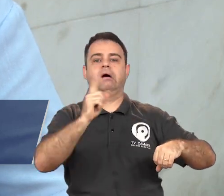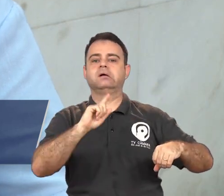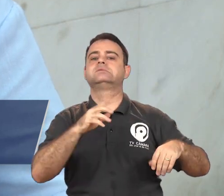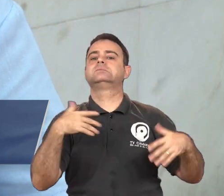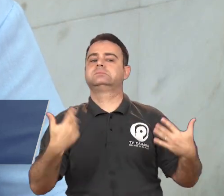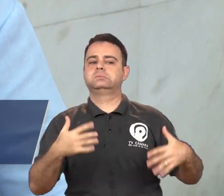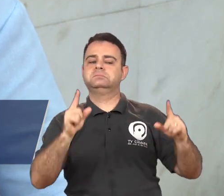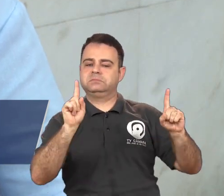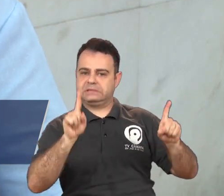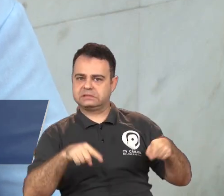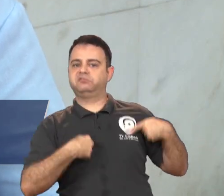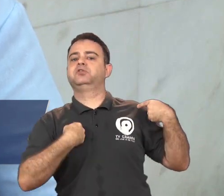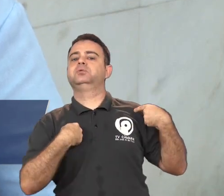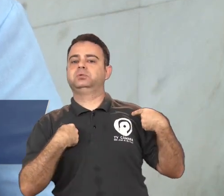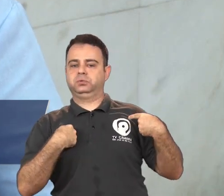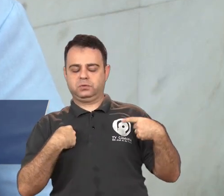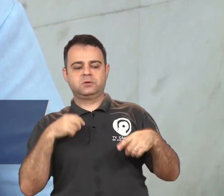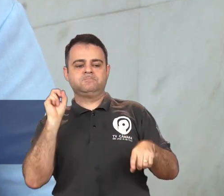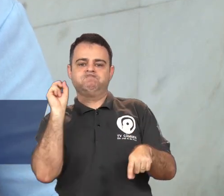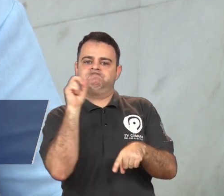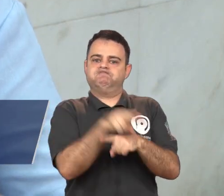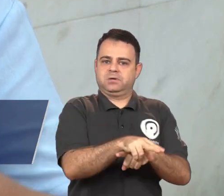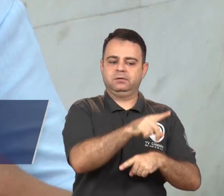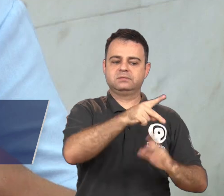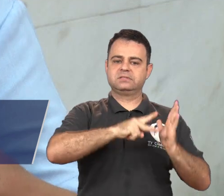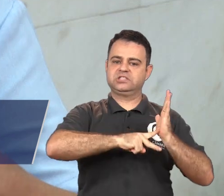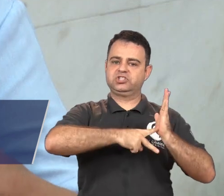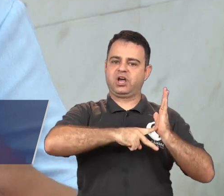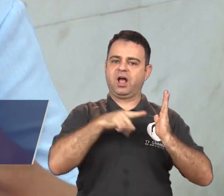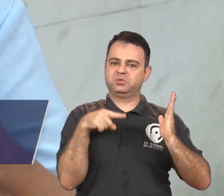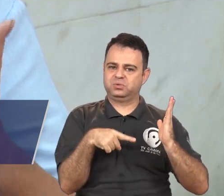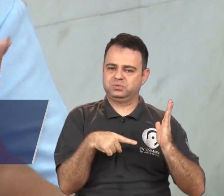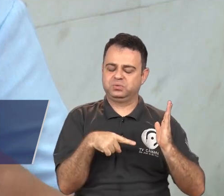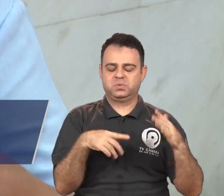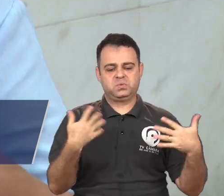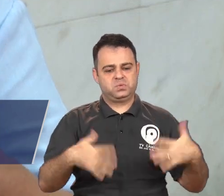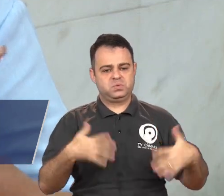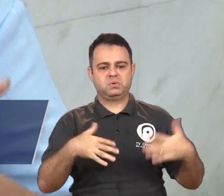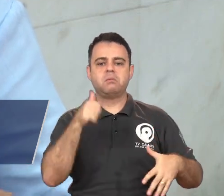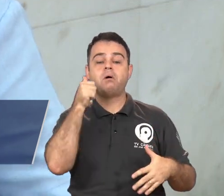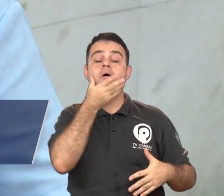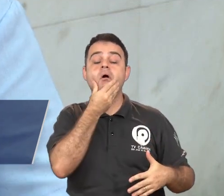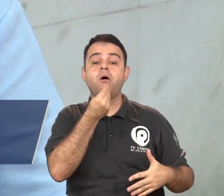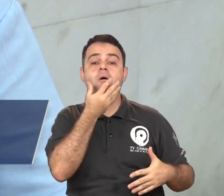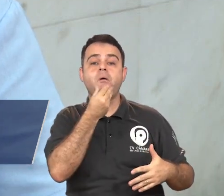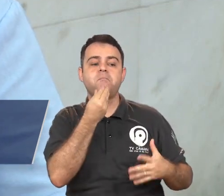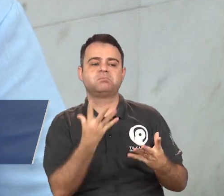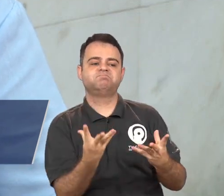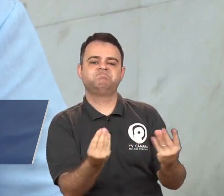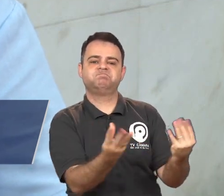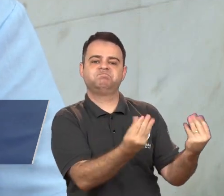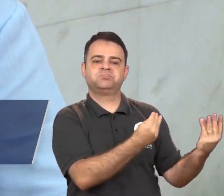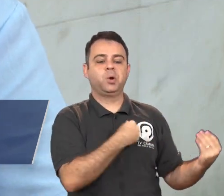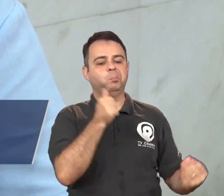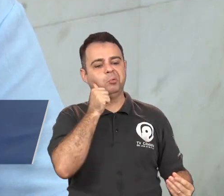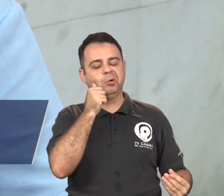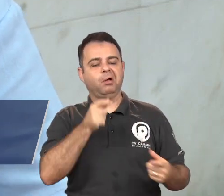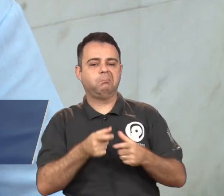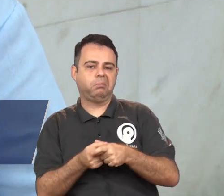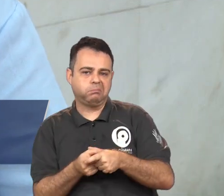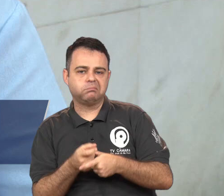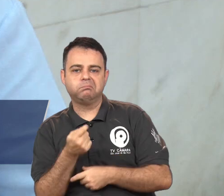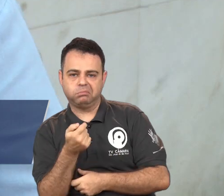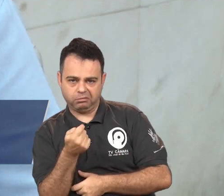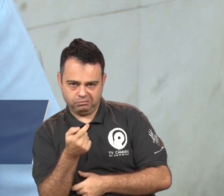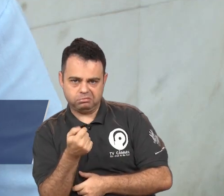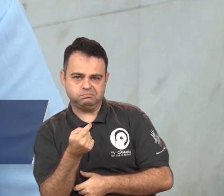mundo sindical, ele também é muito mais masculinizado do que para as mulheres. Hoje a gente